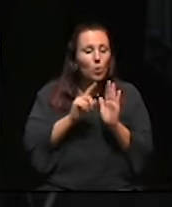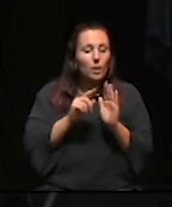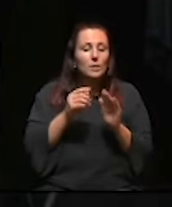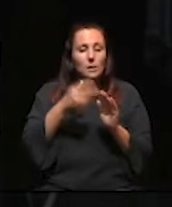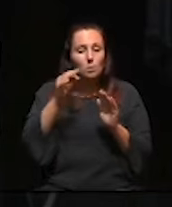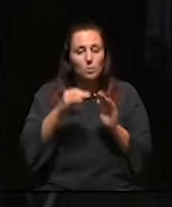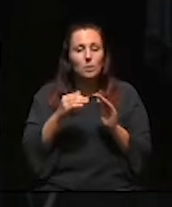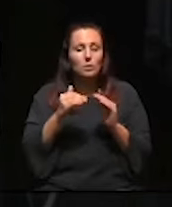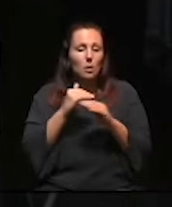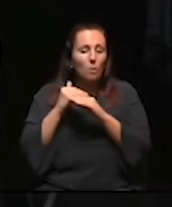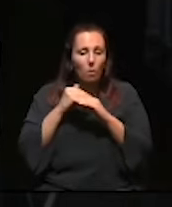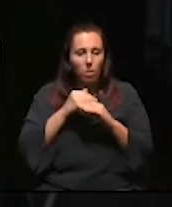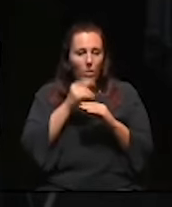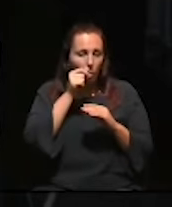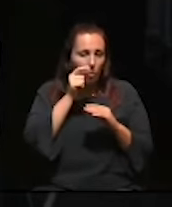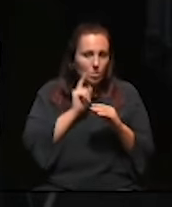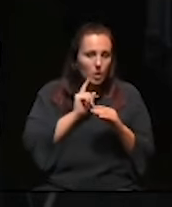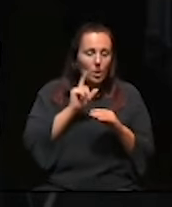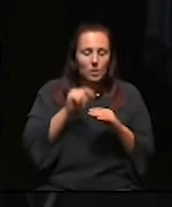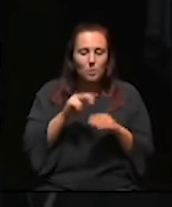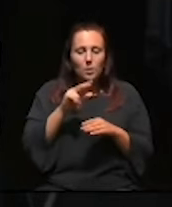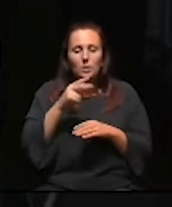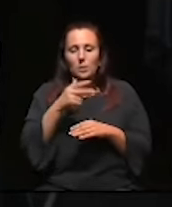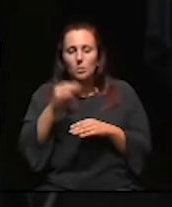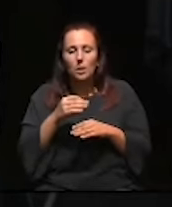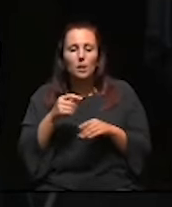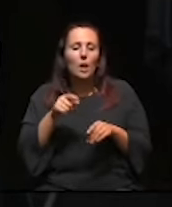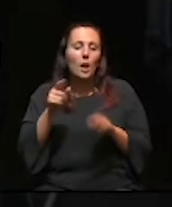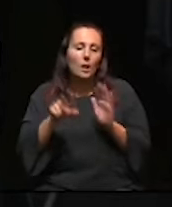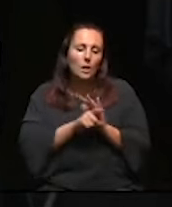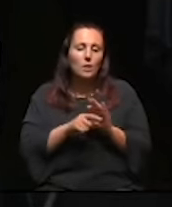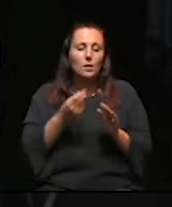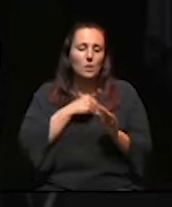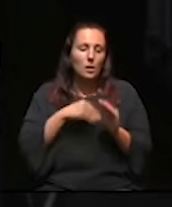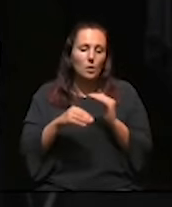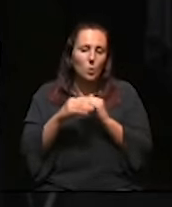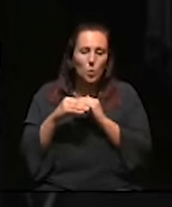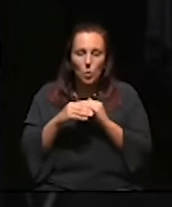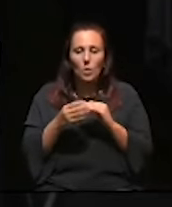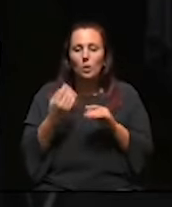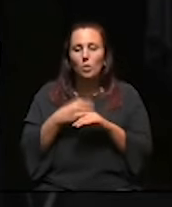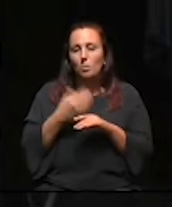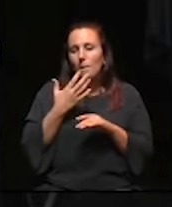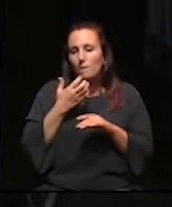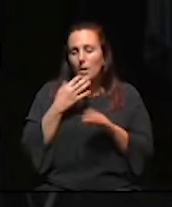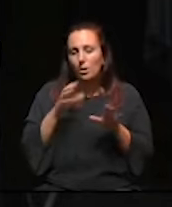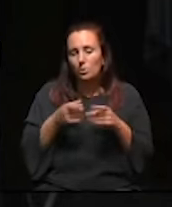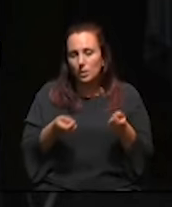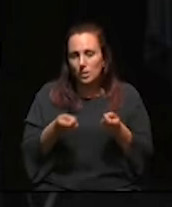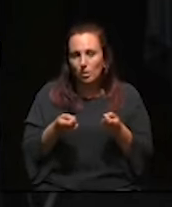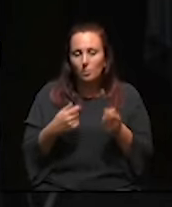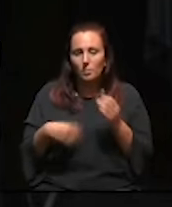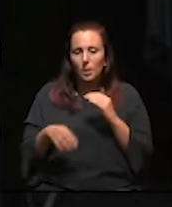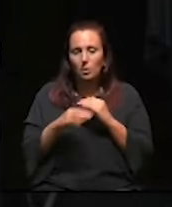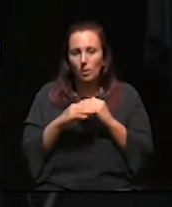género. Temos também de garantir a plena aplicação da Lei da Igualdade Salarial, com o reforço dos meios dedicados à ação preventiva da Comissão para a